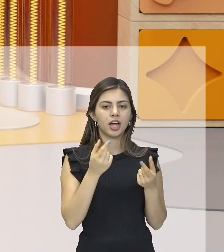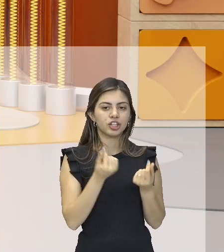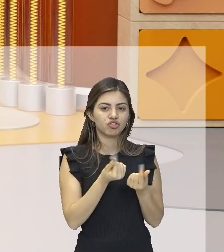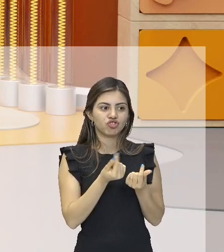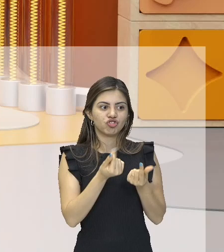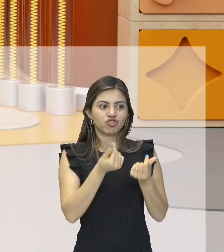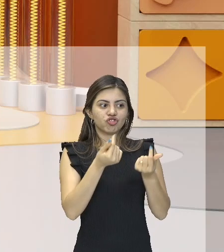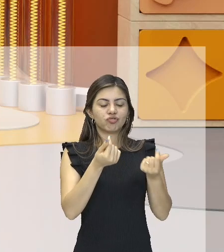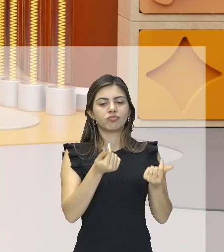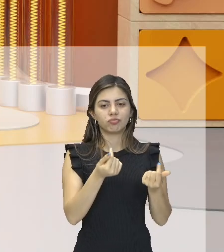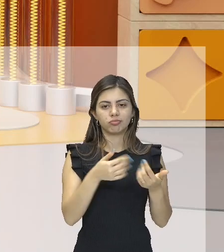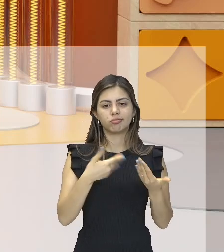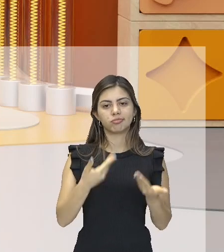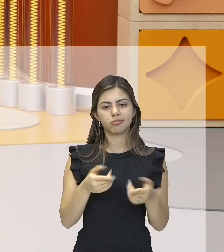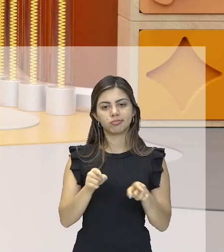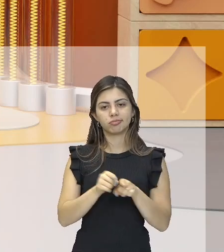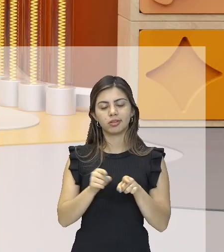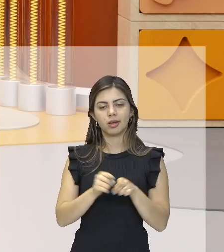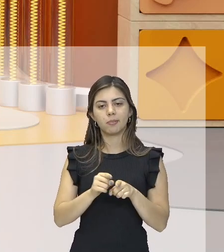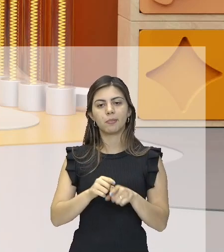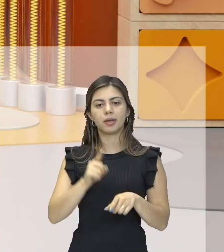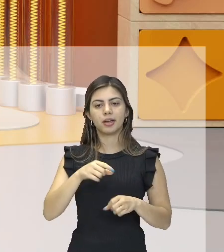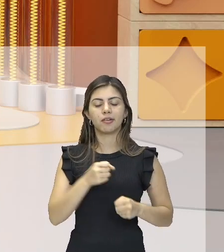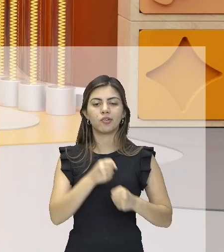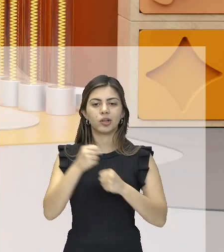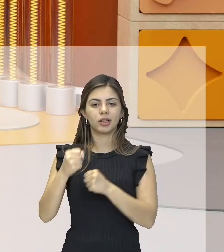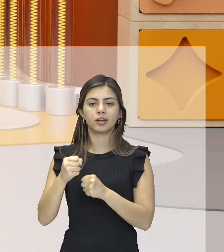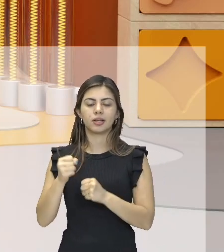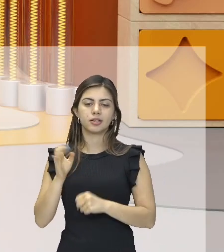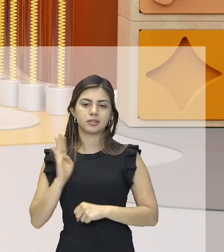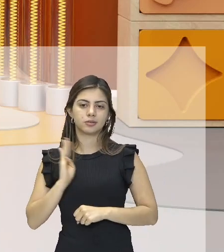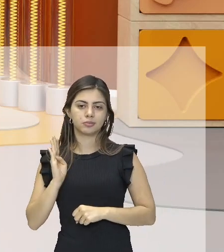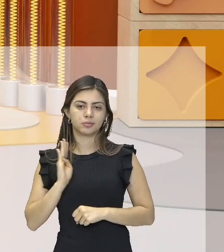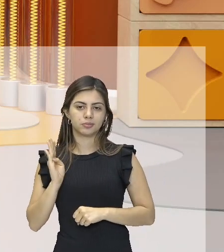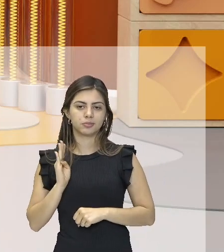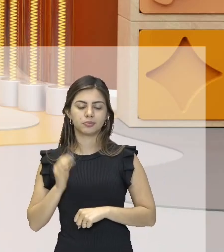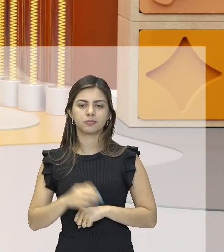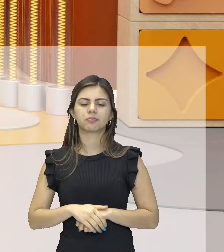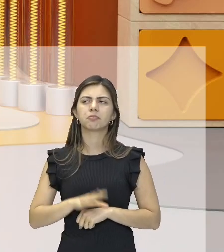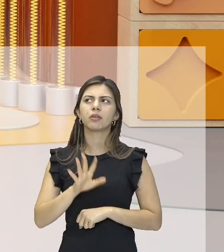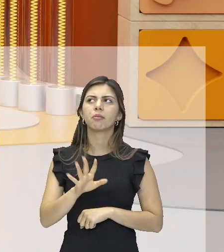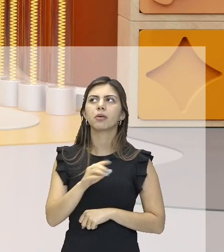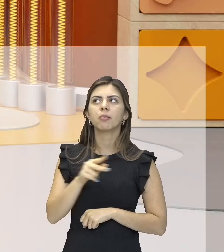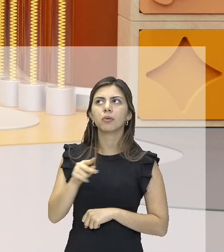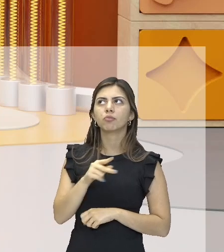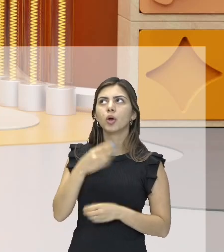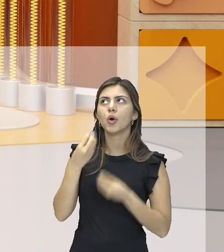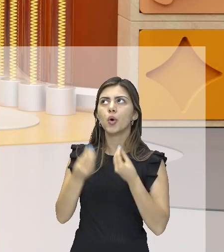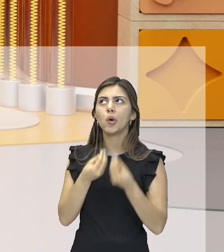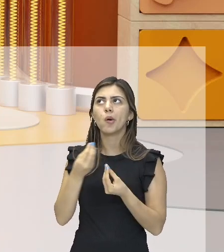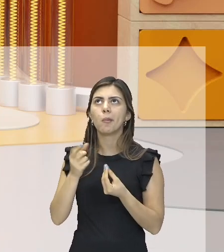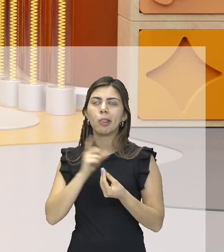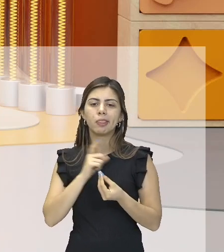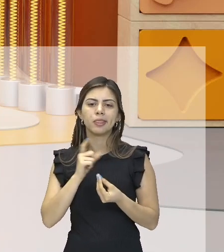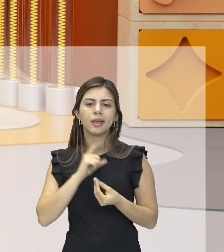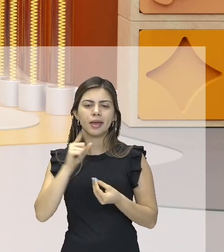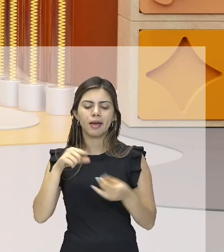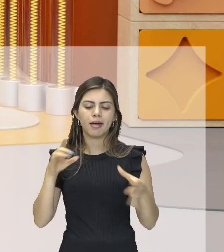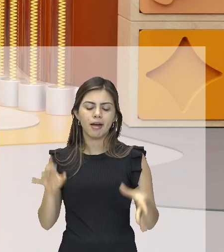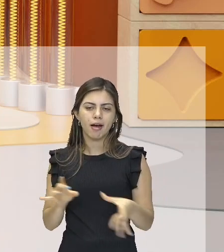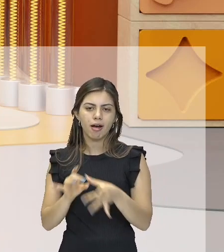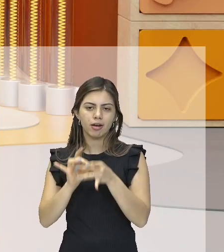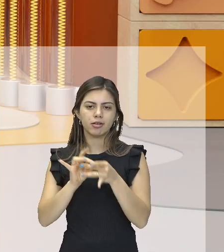isso vai fortalecer também a burguesia. Mas, professora, como é que eu vou ter ali a questão da aliança, né,